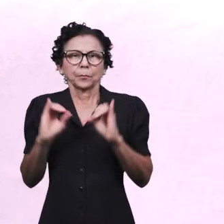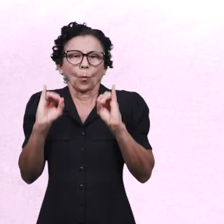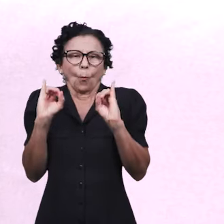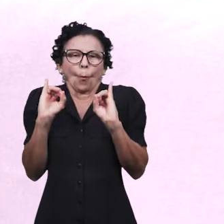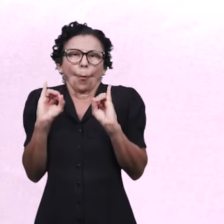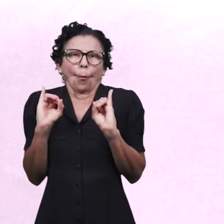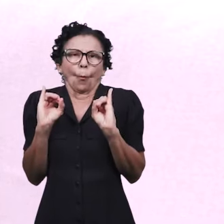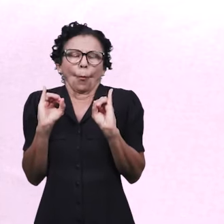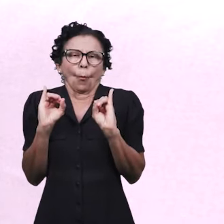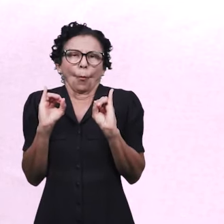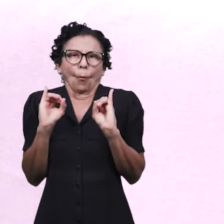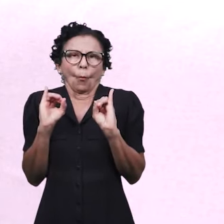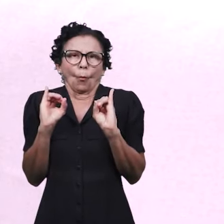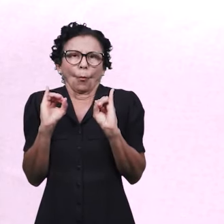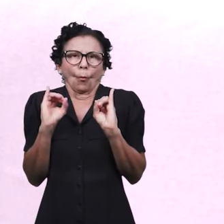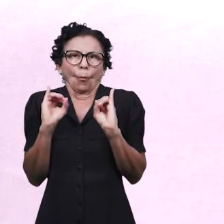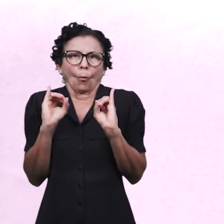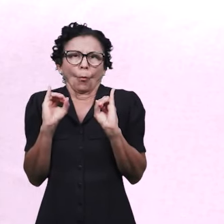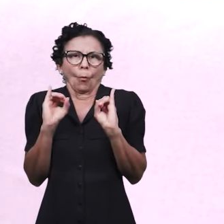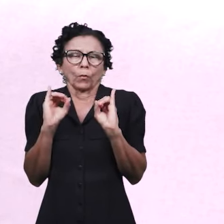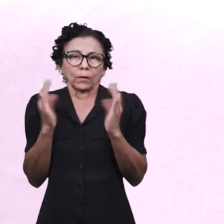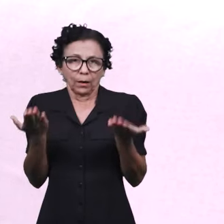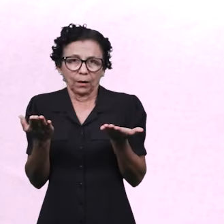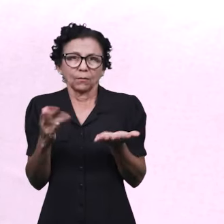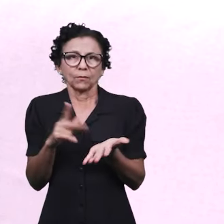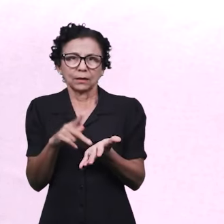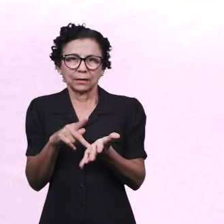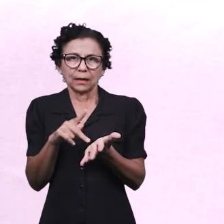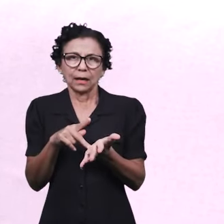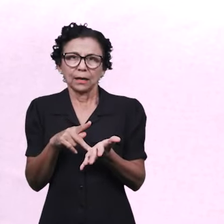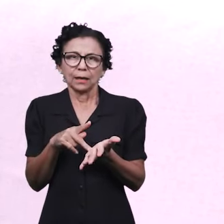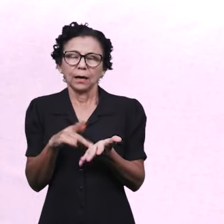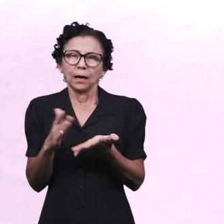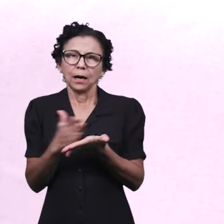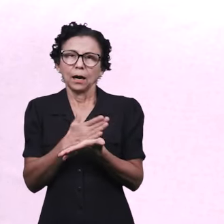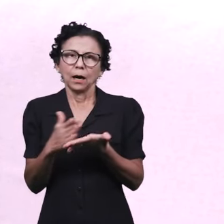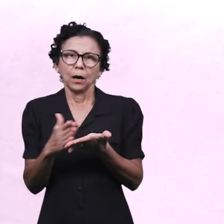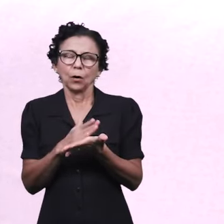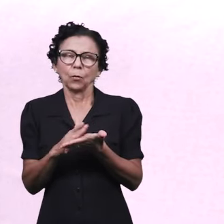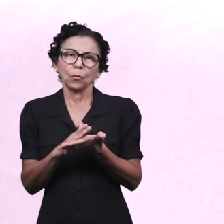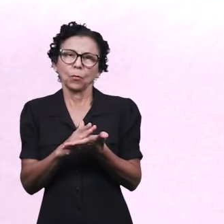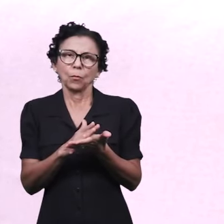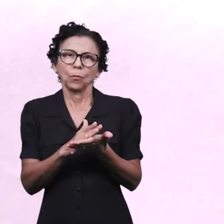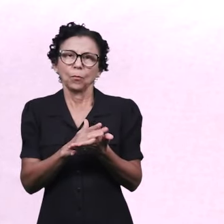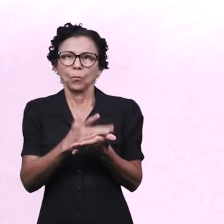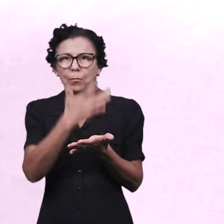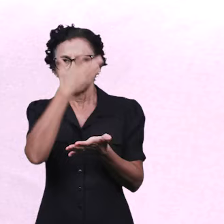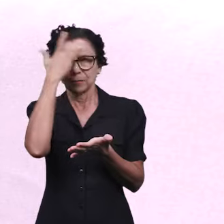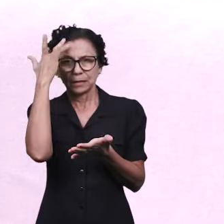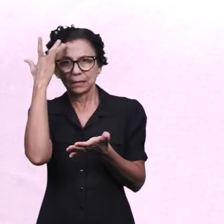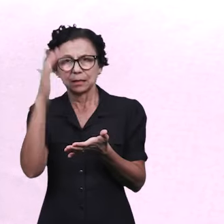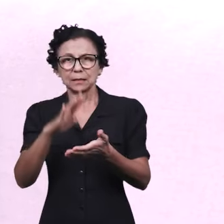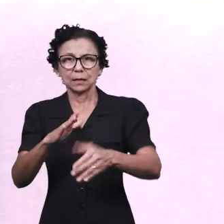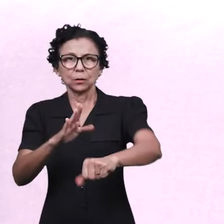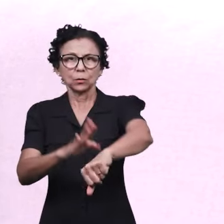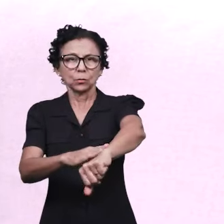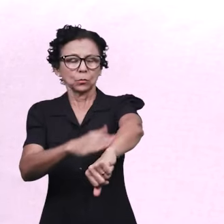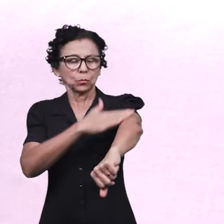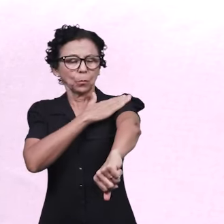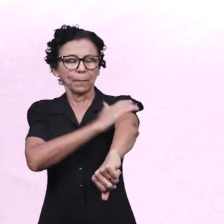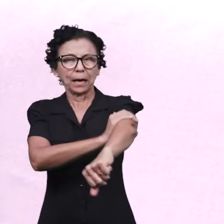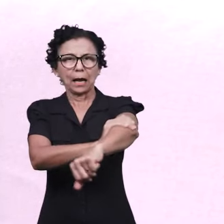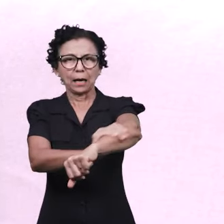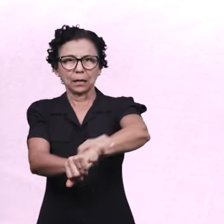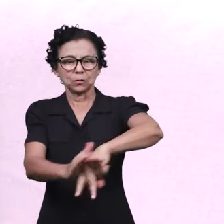do que o resto do corpo né Eh exceto que tem algumas pacientes que apresentam então lipedema nos braços mas